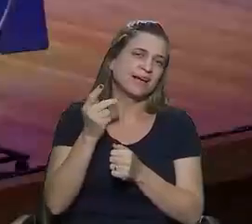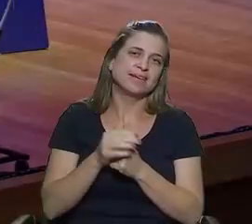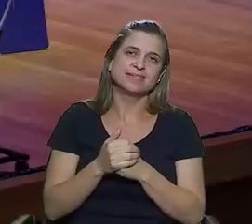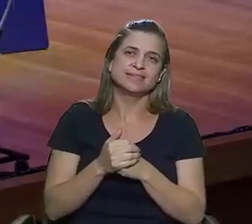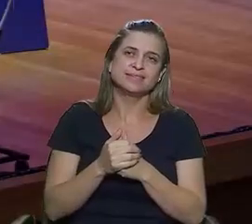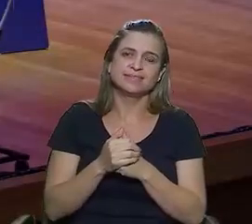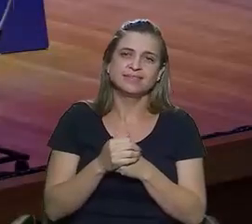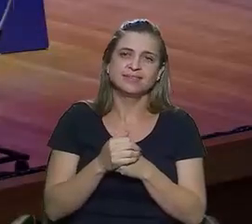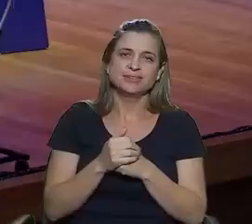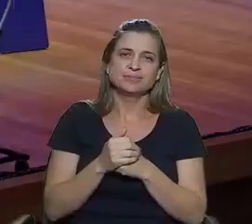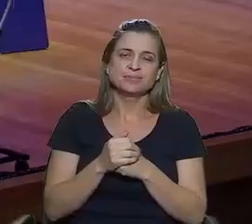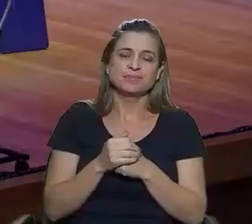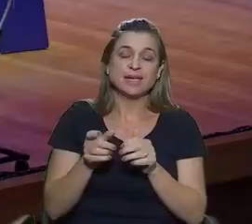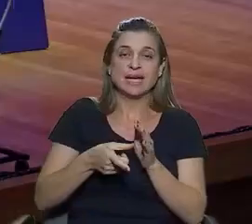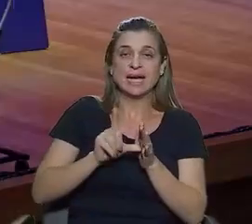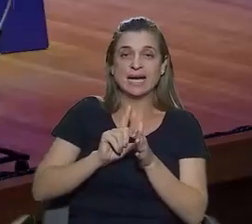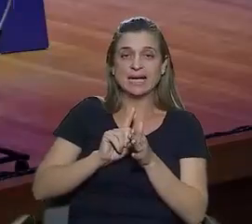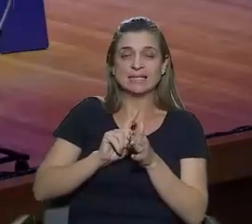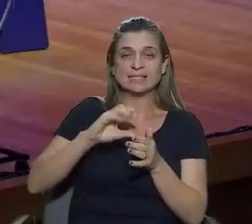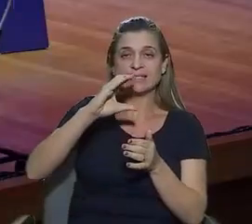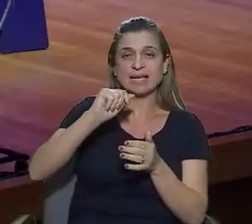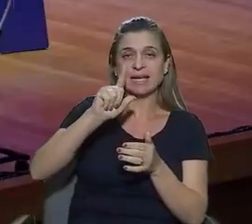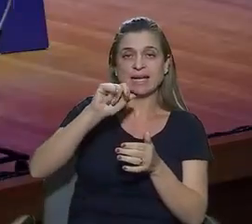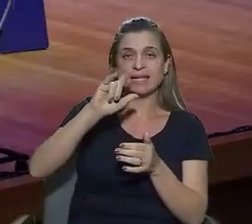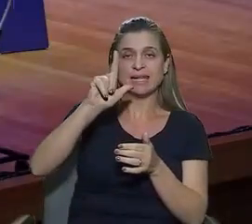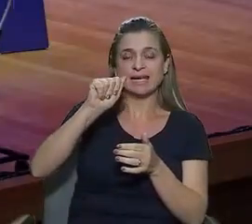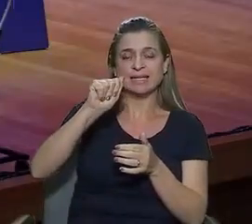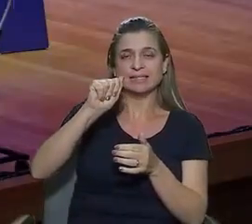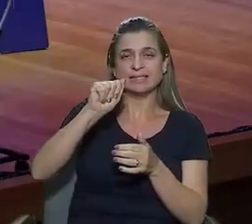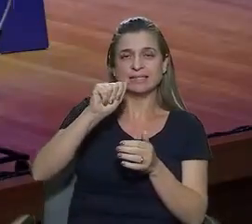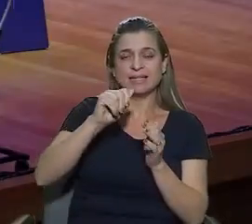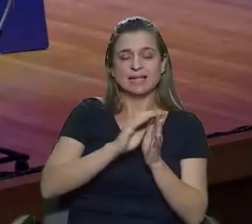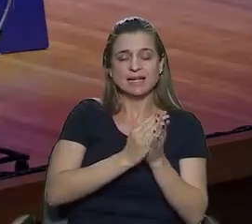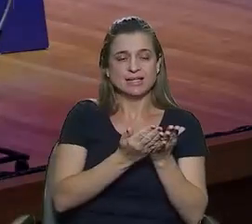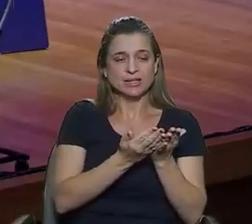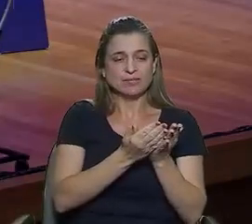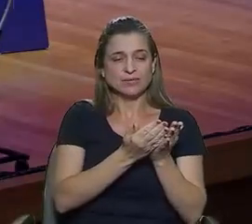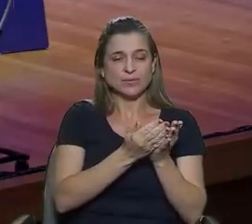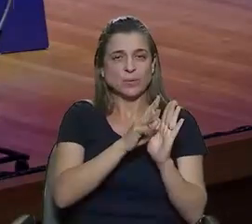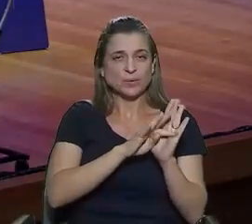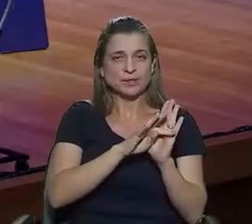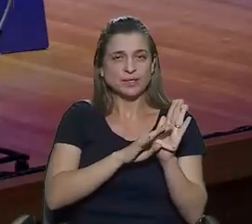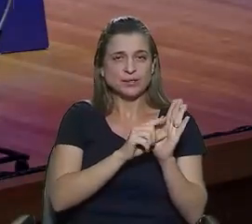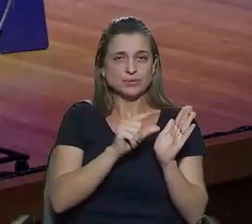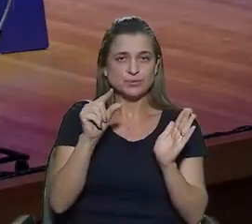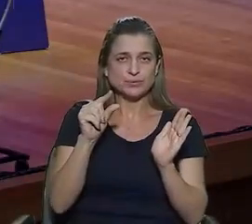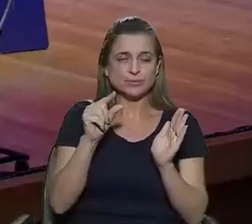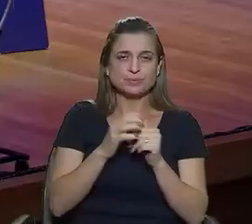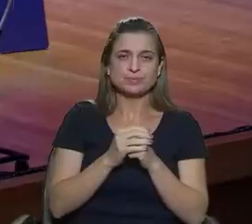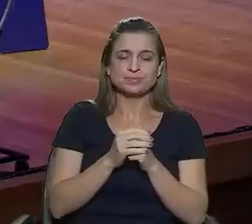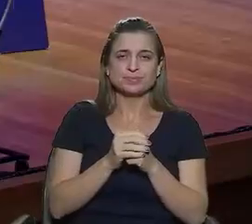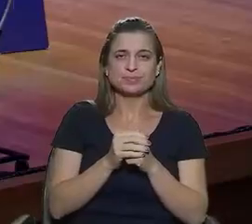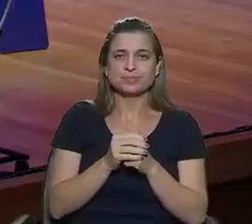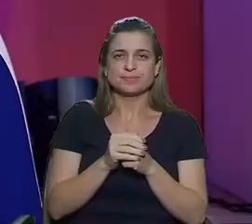Mas não sem antes ouvir Kalila trazer um trecho também do seu livro. Maravilha. E nos apresentar algumas pistas, se você quiser, do que vem por aí.